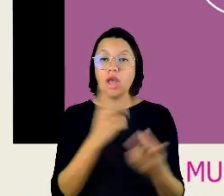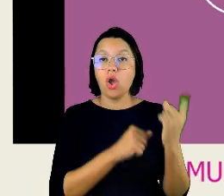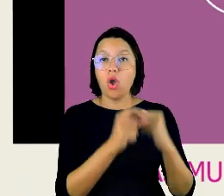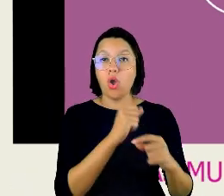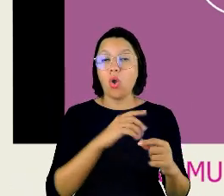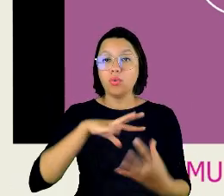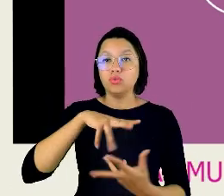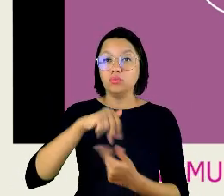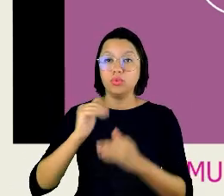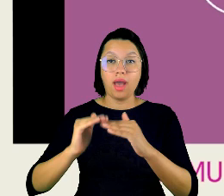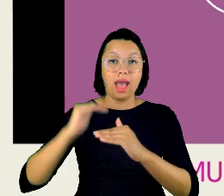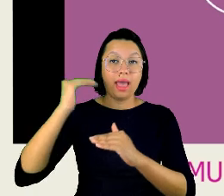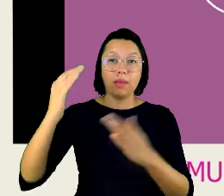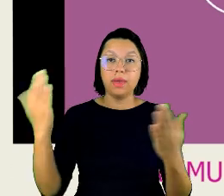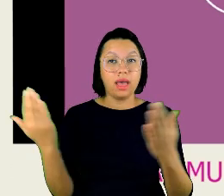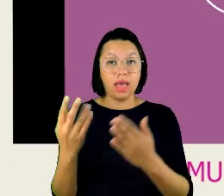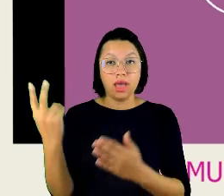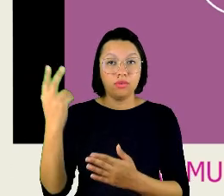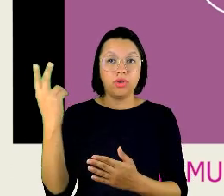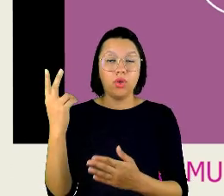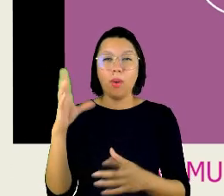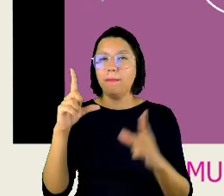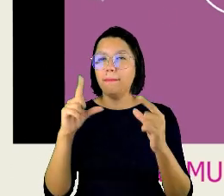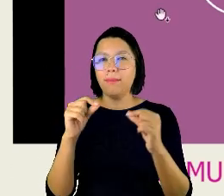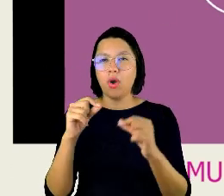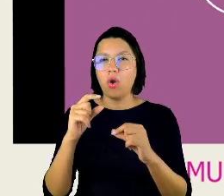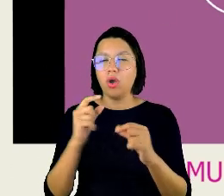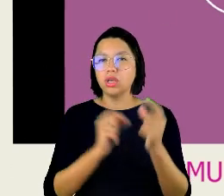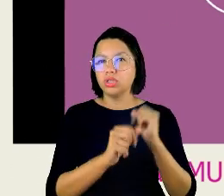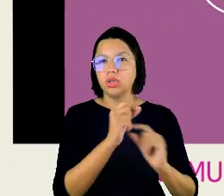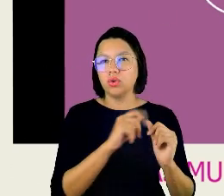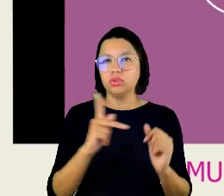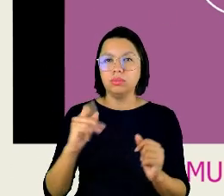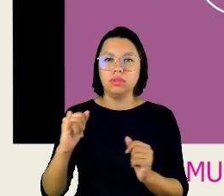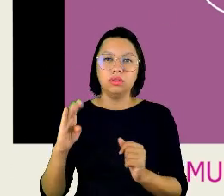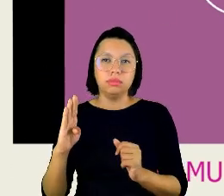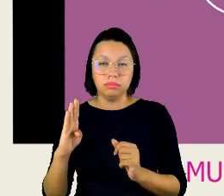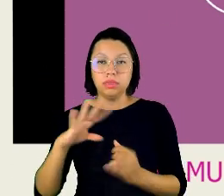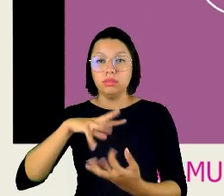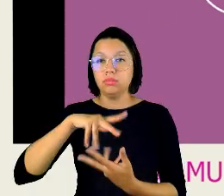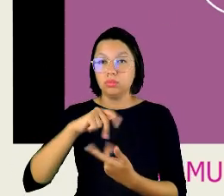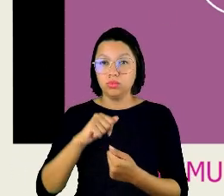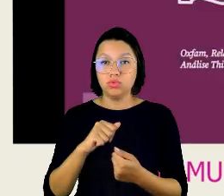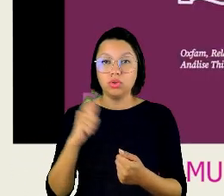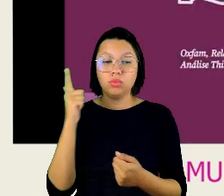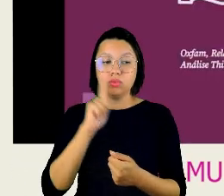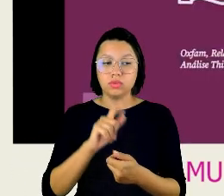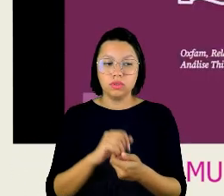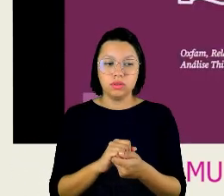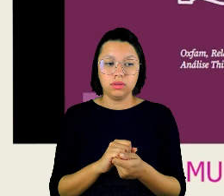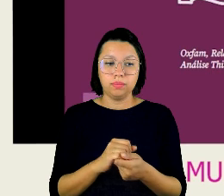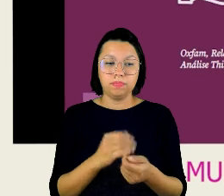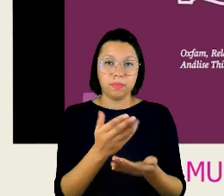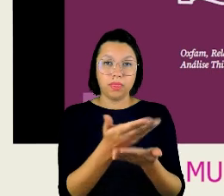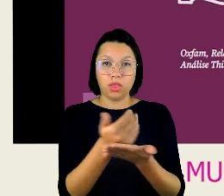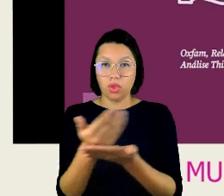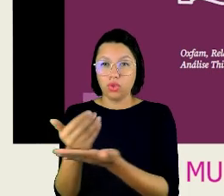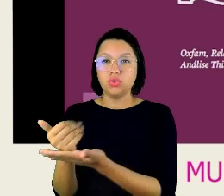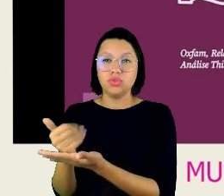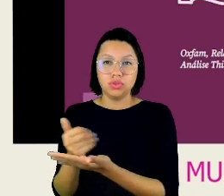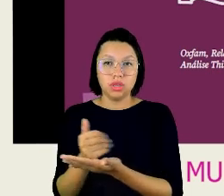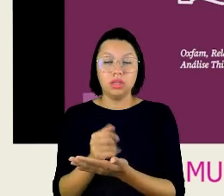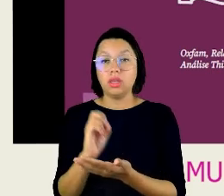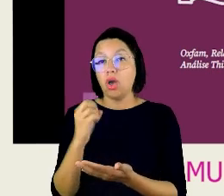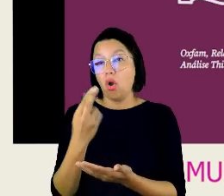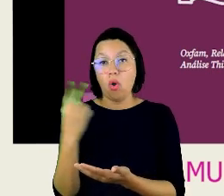valor. Então, poucas economias e PIBs, né, mundiais conseguiriam arrecadar ou